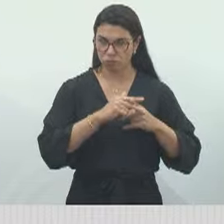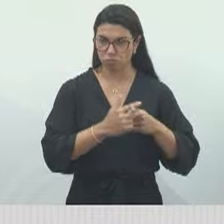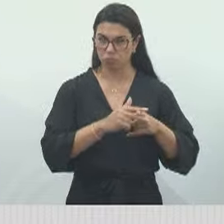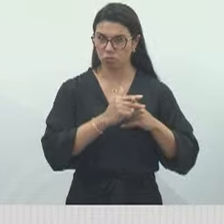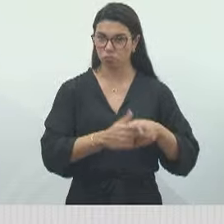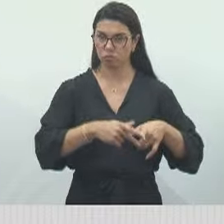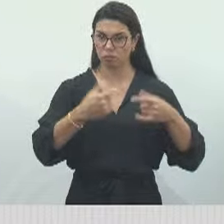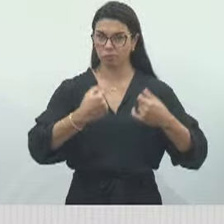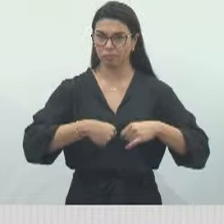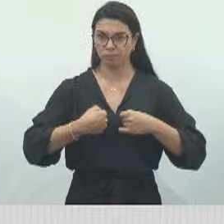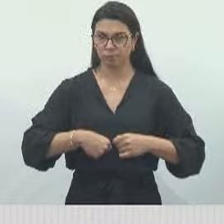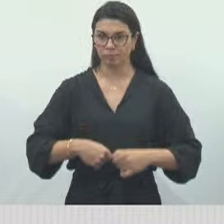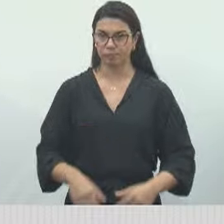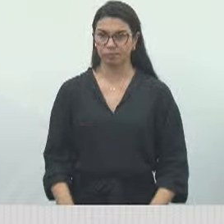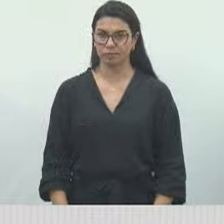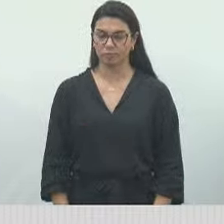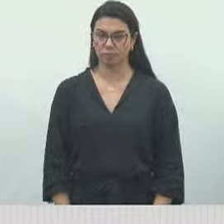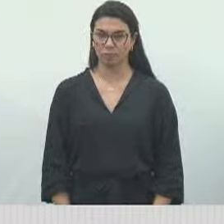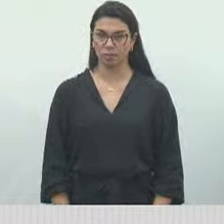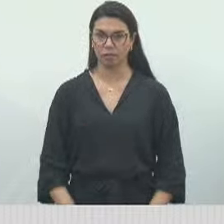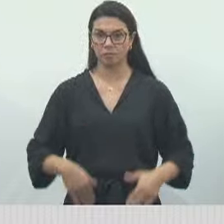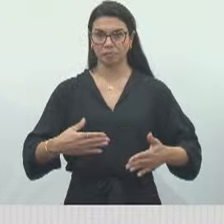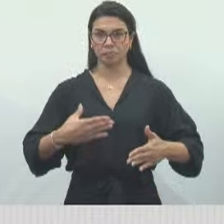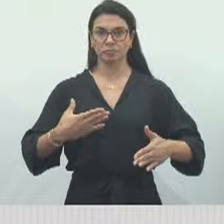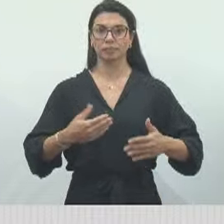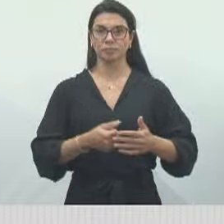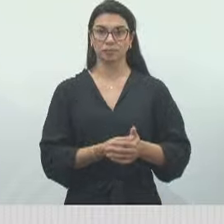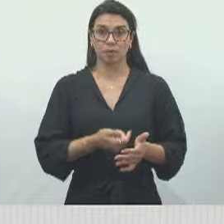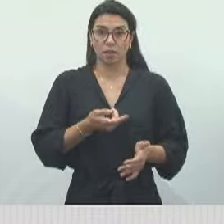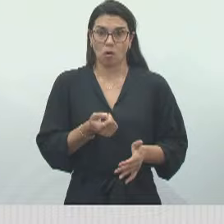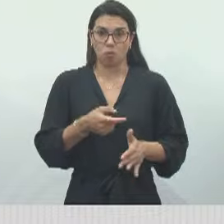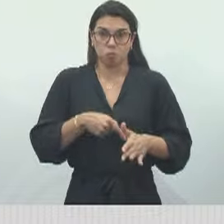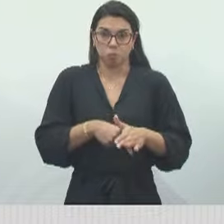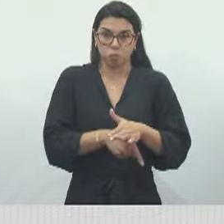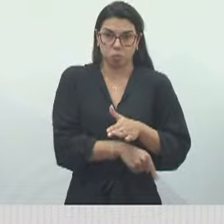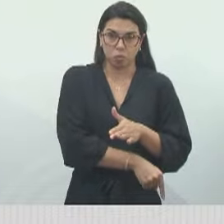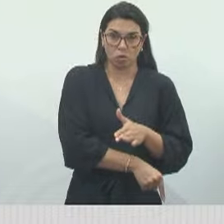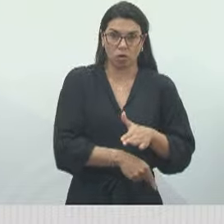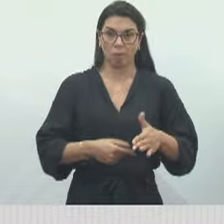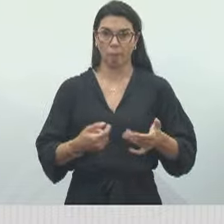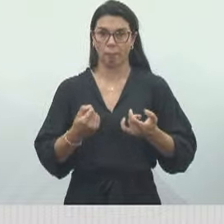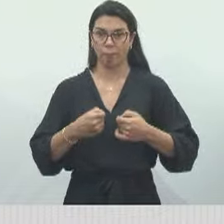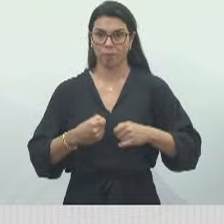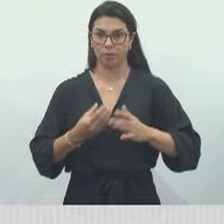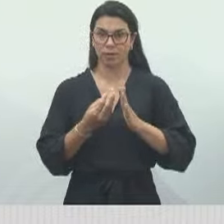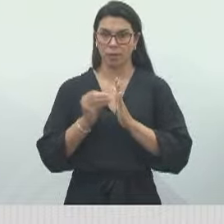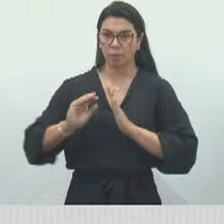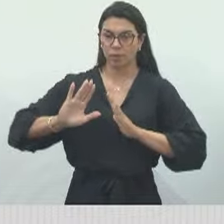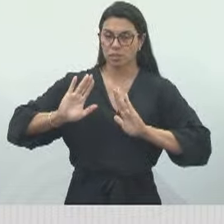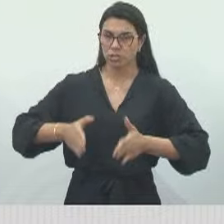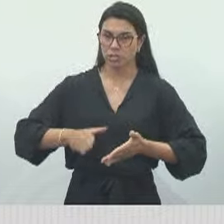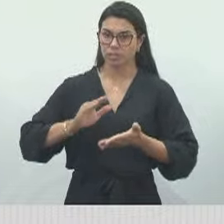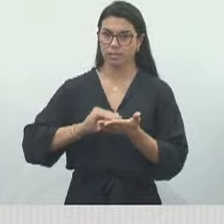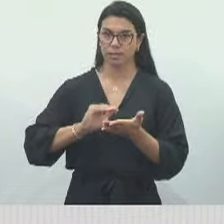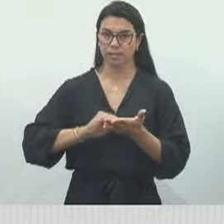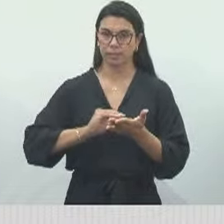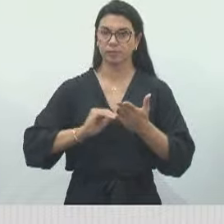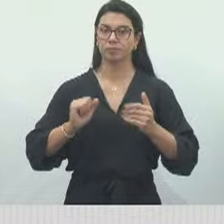manutenção desse bueiro, tá bom? Que está afundando ali. Então, nós já encaminhamos a Secretaria